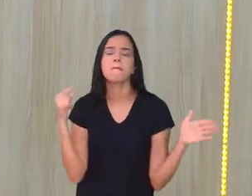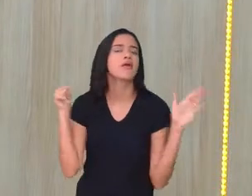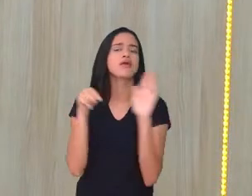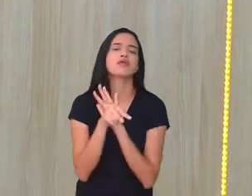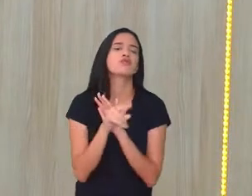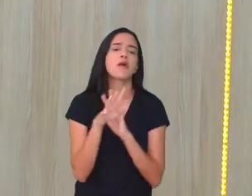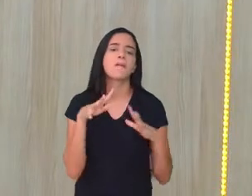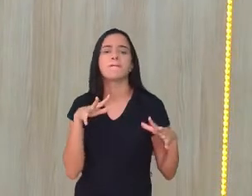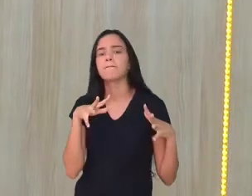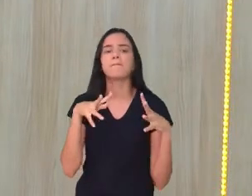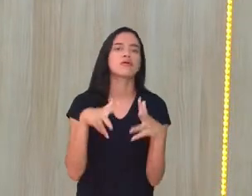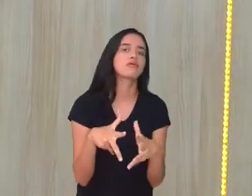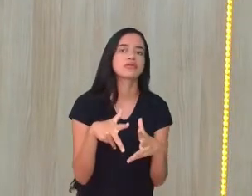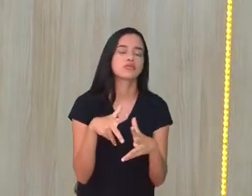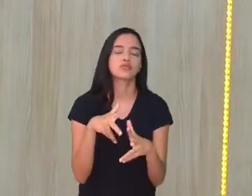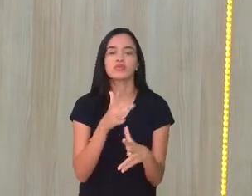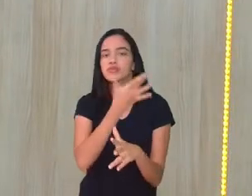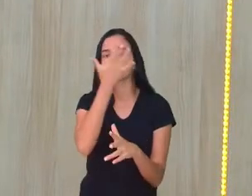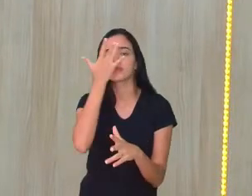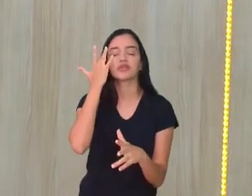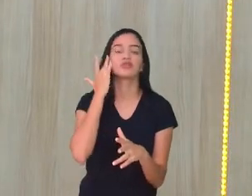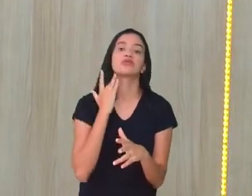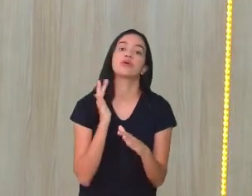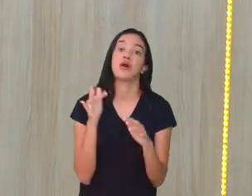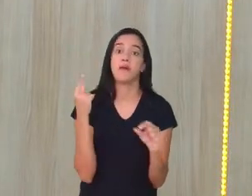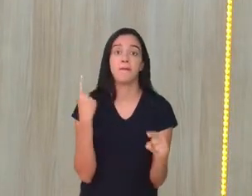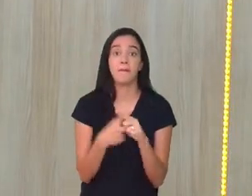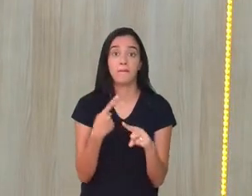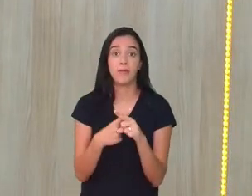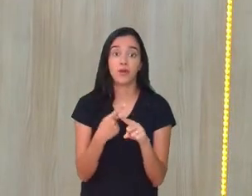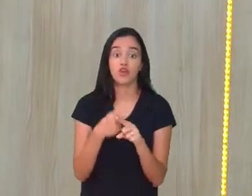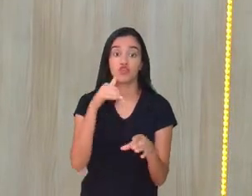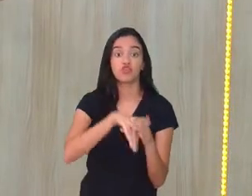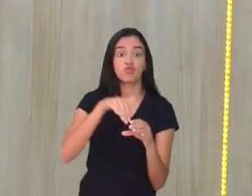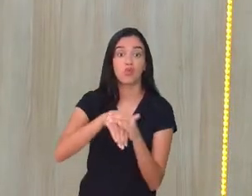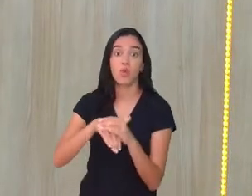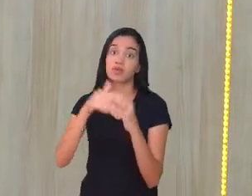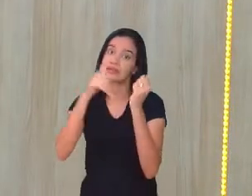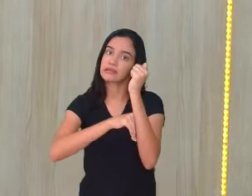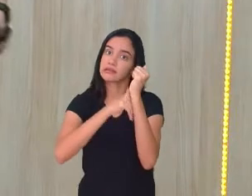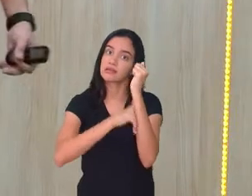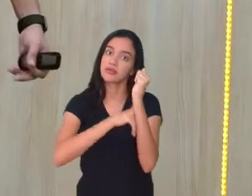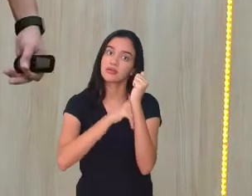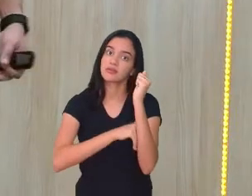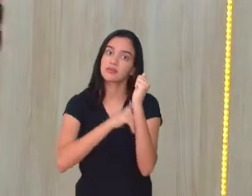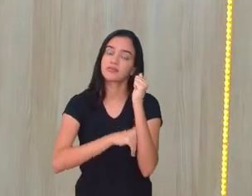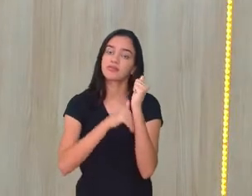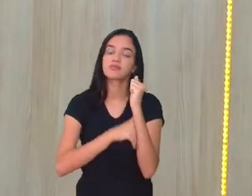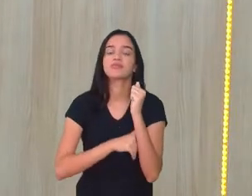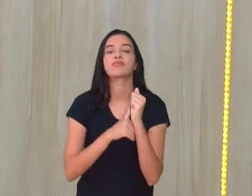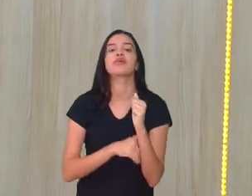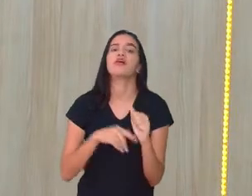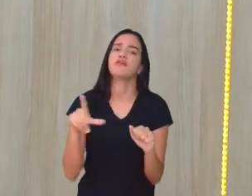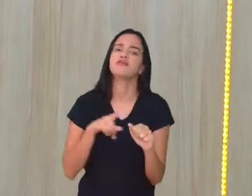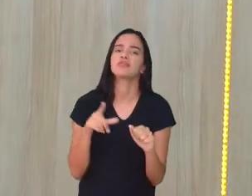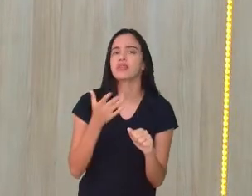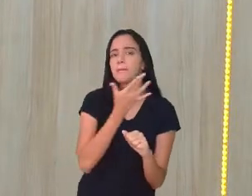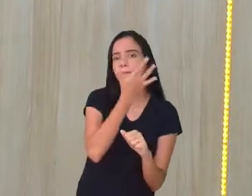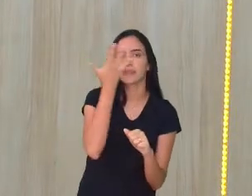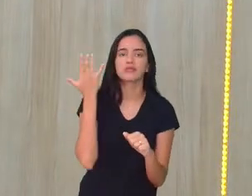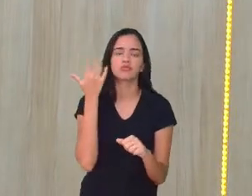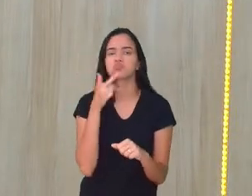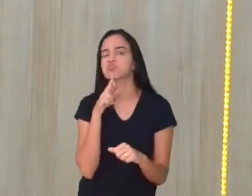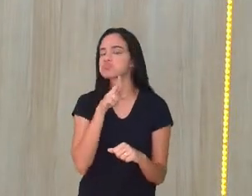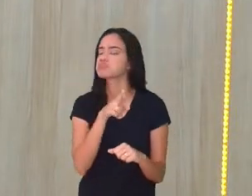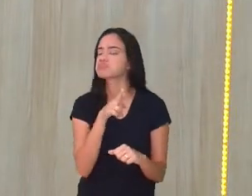para todos os eleitores. Até porque o voto é secreto, né? Então, vão existir aí eleitores que não vão querer